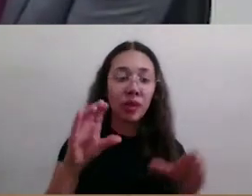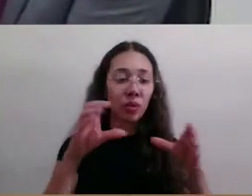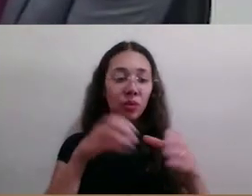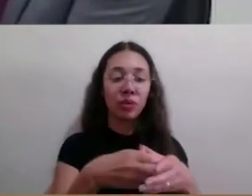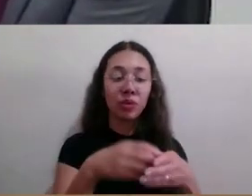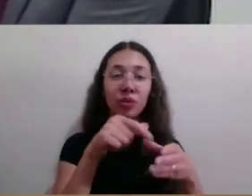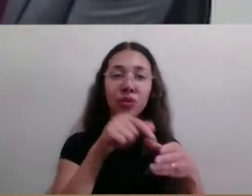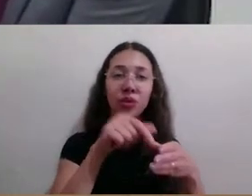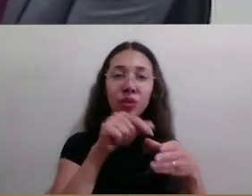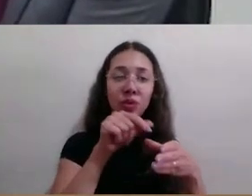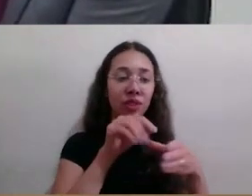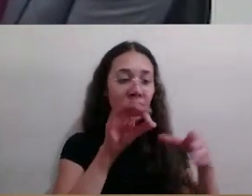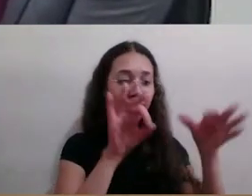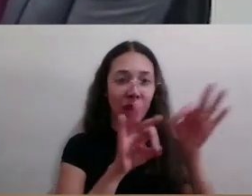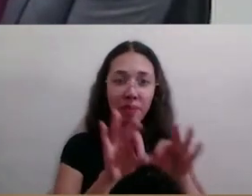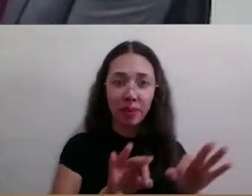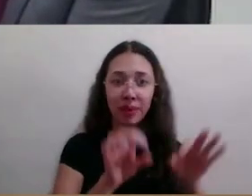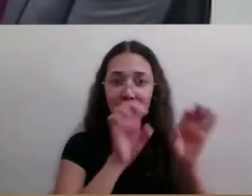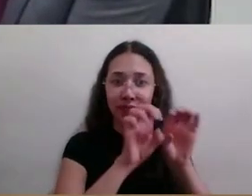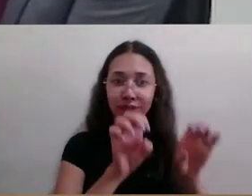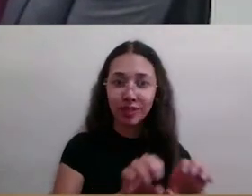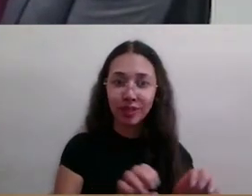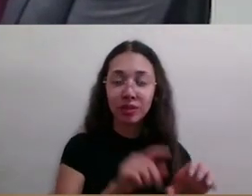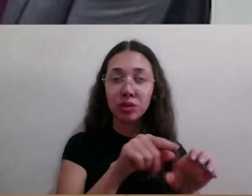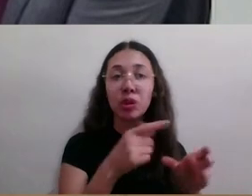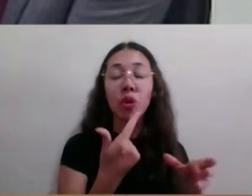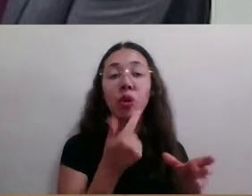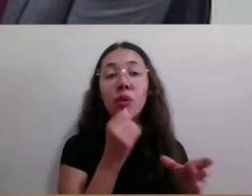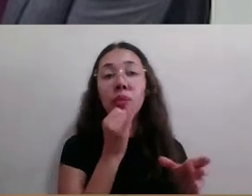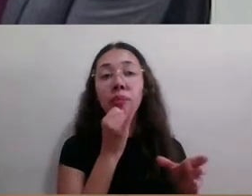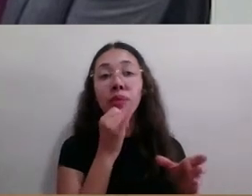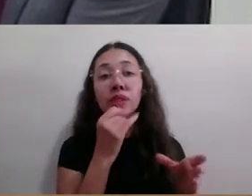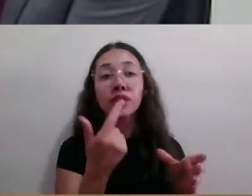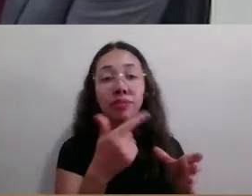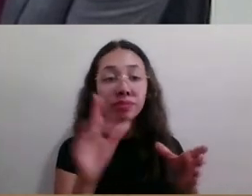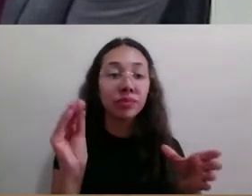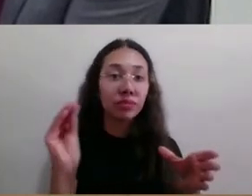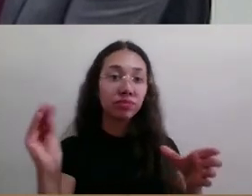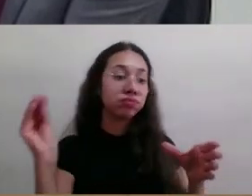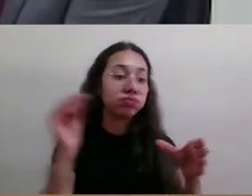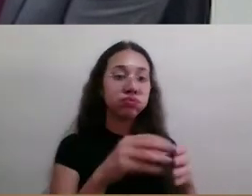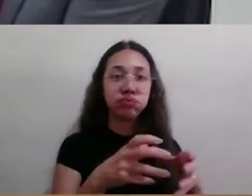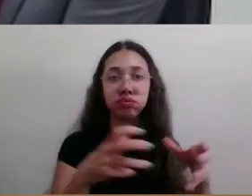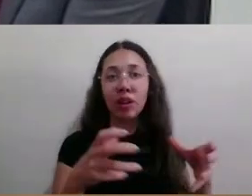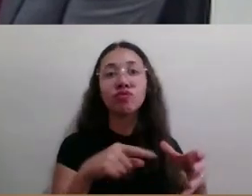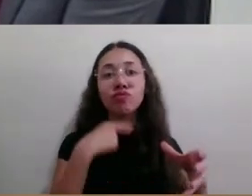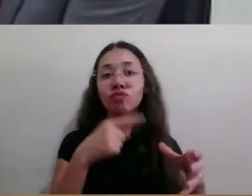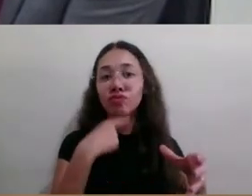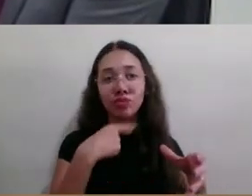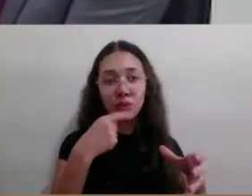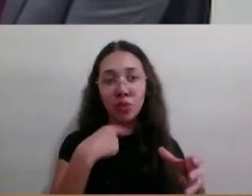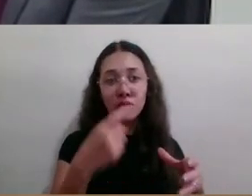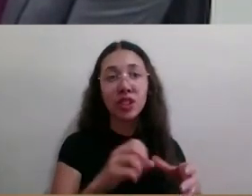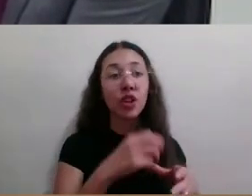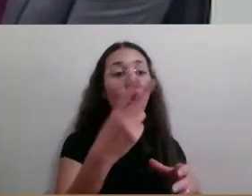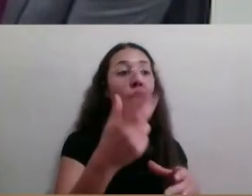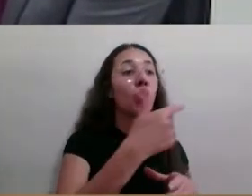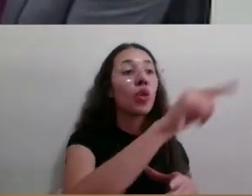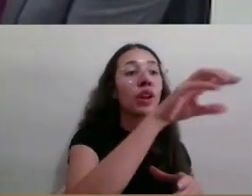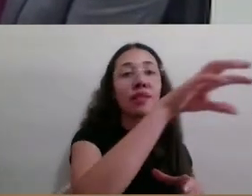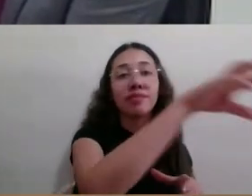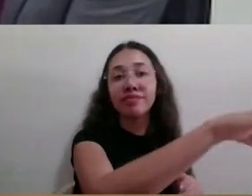única e compartilhada, então não existe mais lotação de servidor na secretaria ou no gabinete X. Os